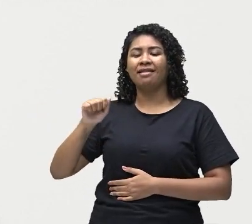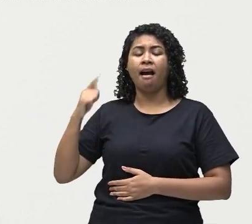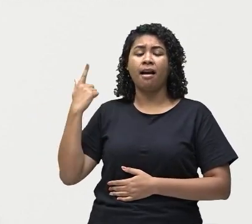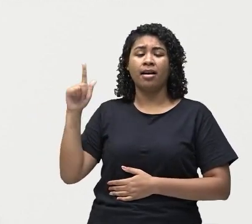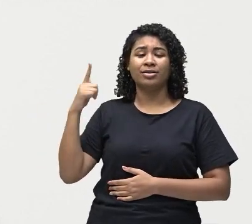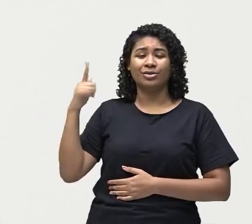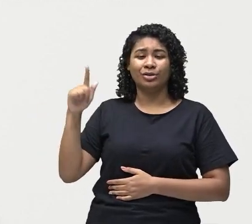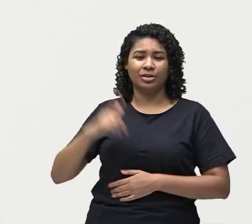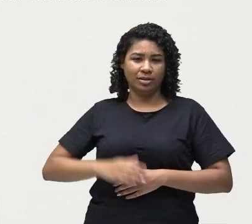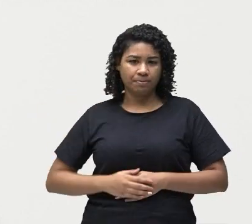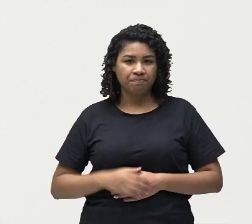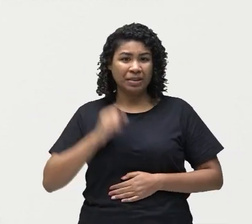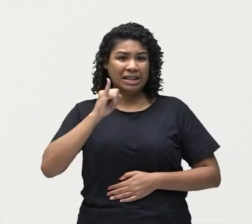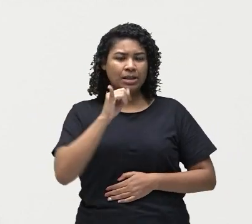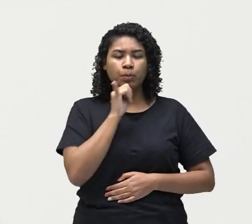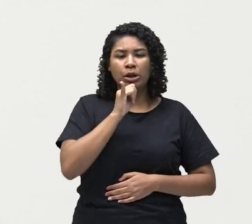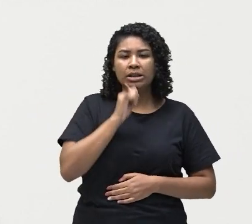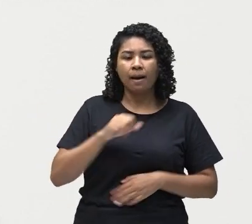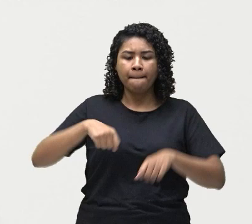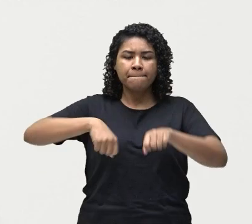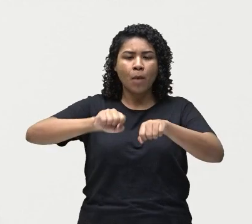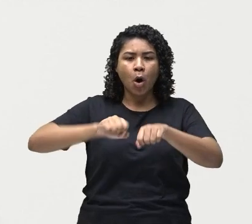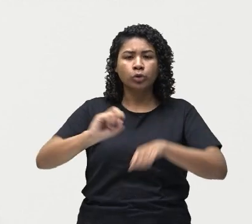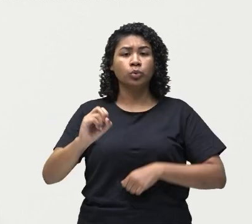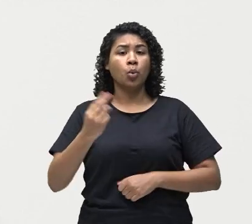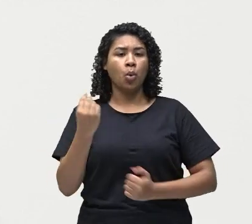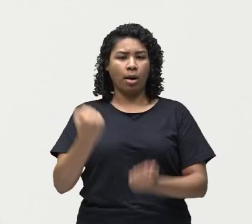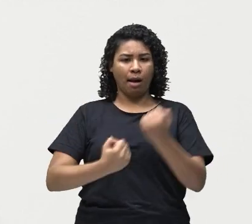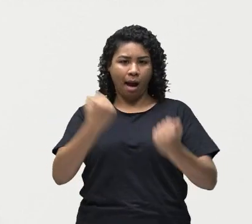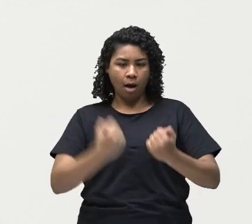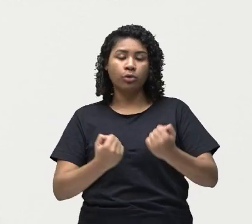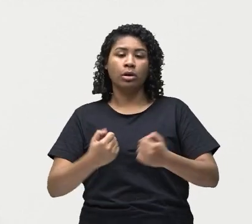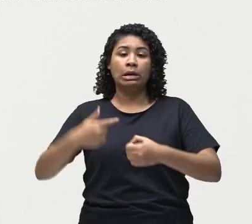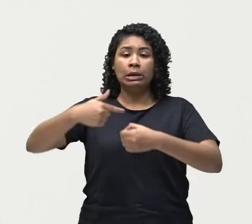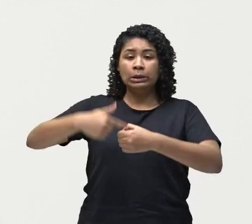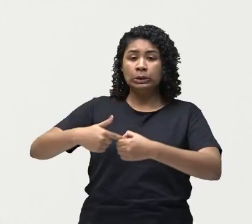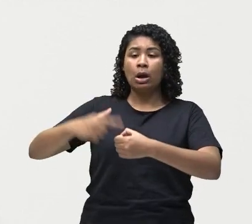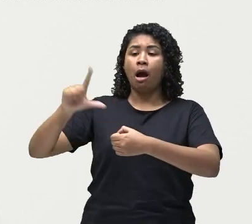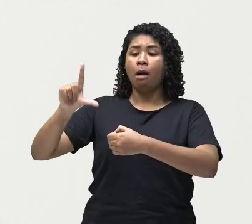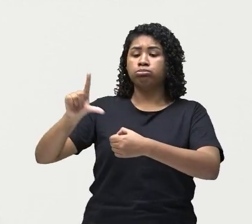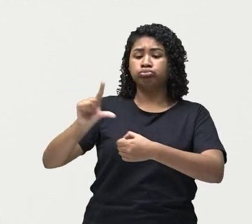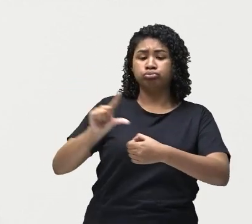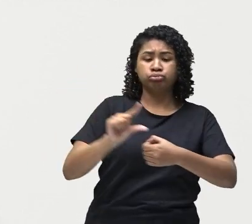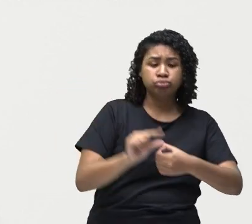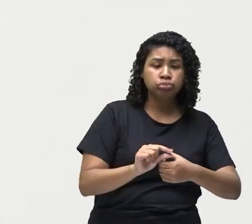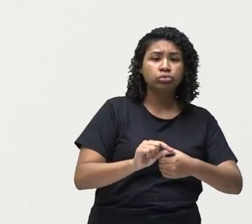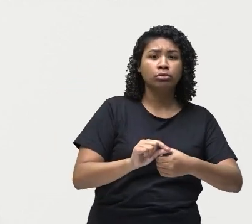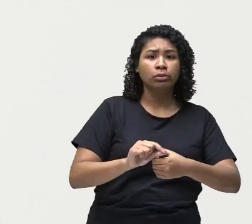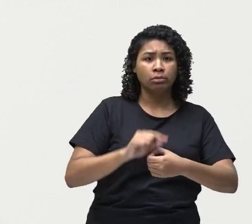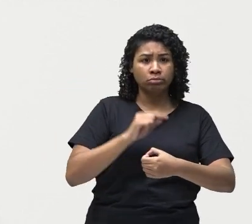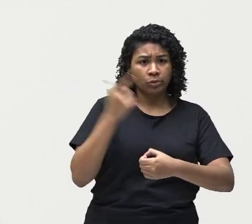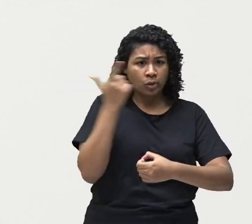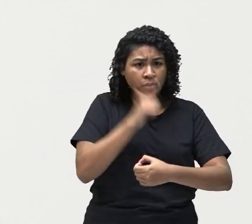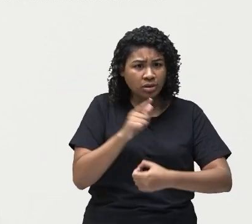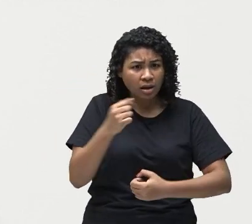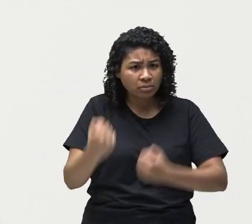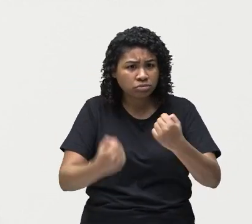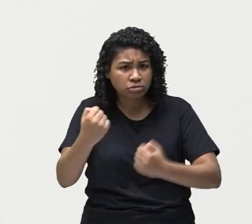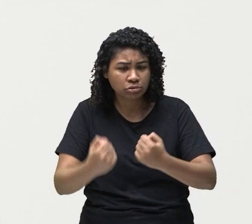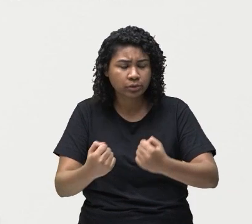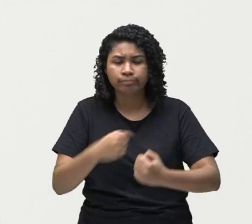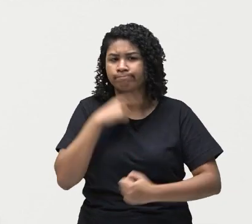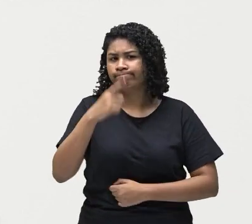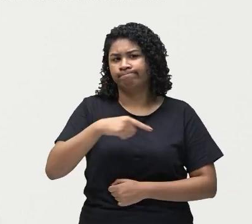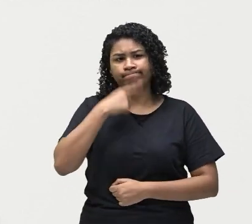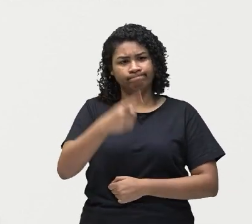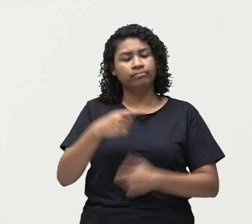não vai a minha moto também não porque é necessário o combustível Para que ocorra a queima ocorreu